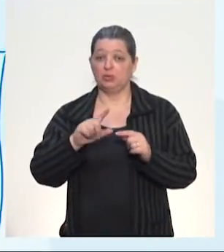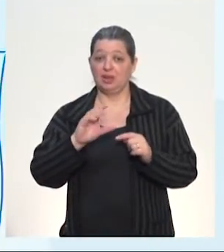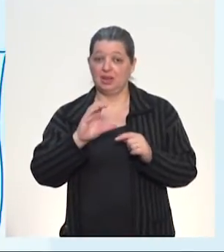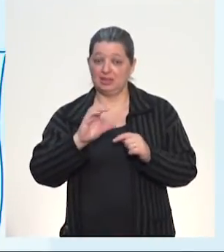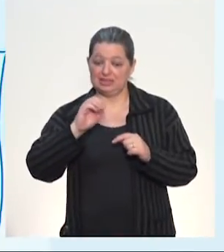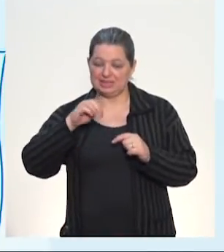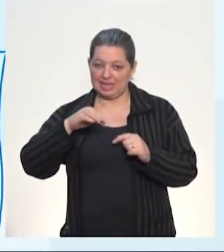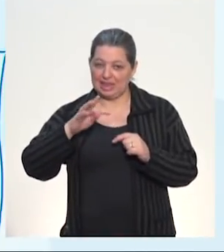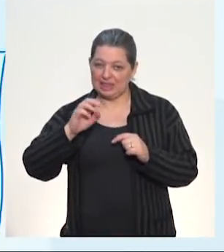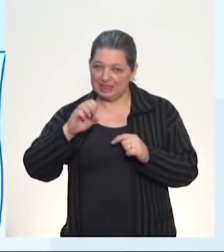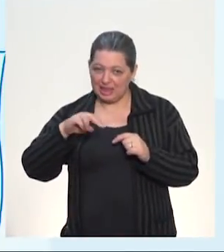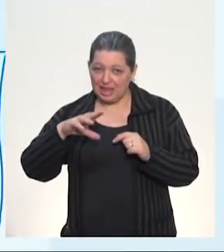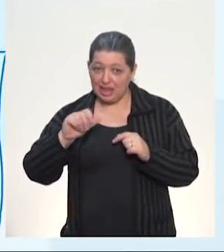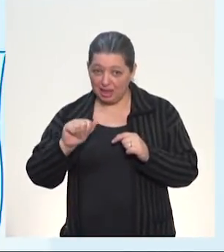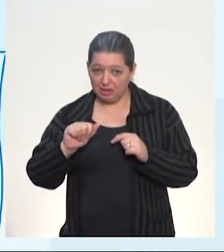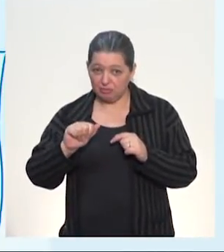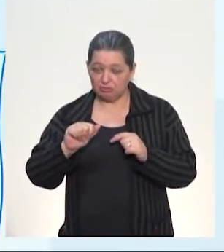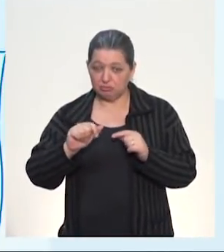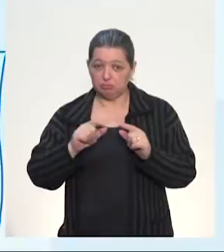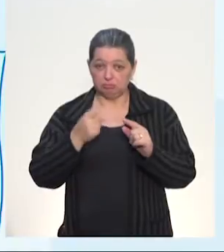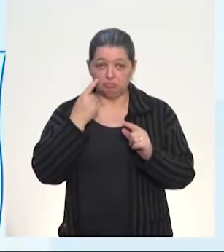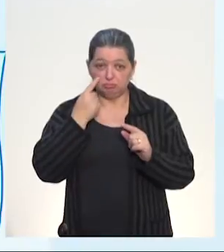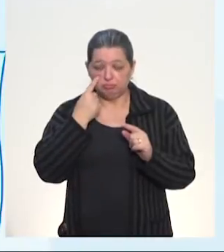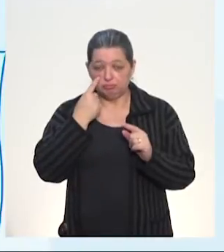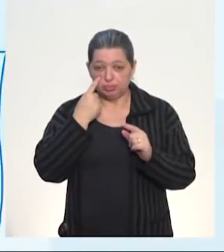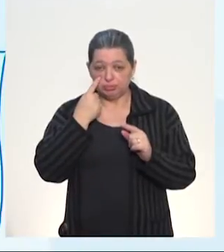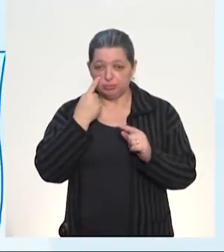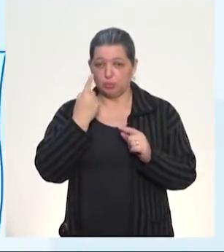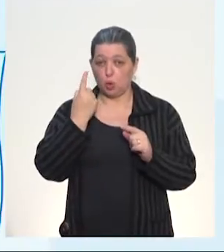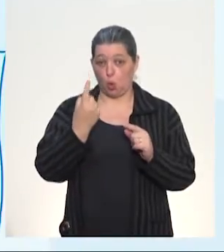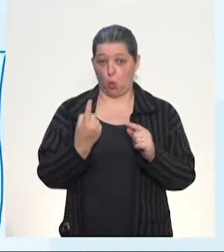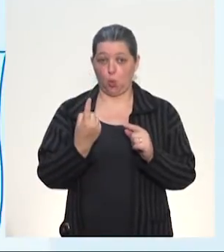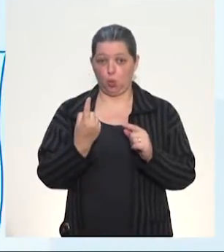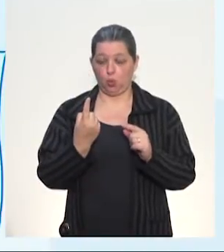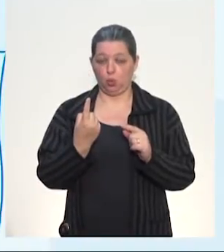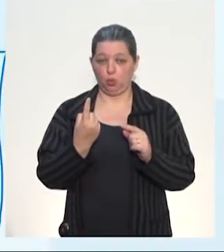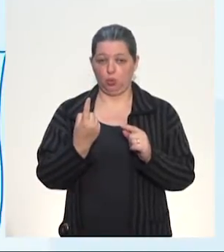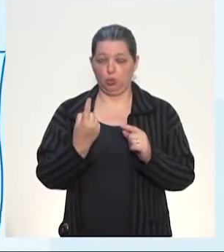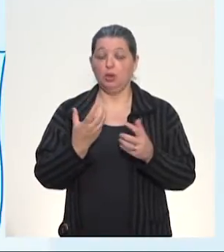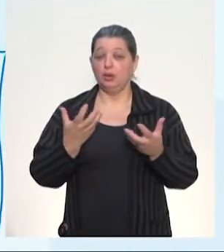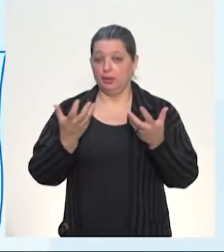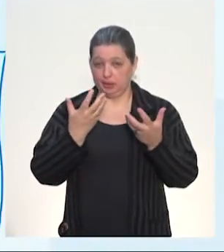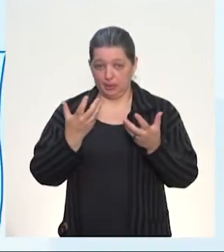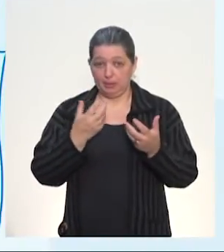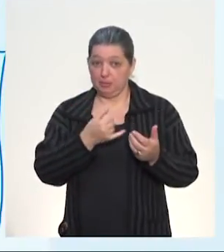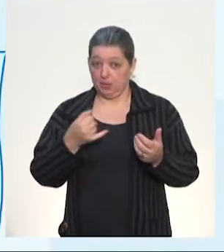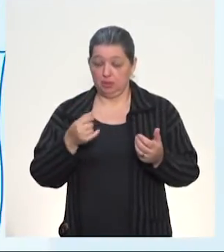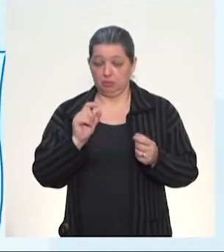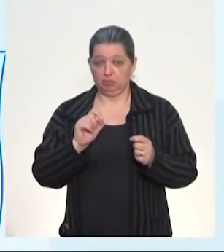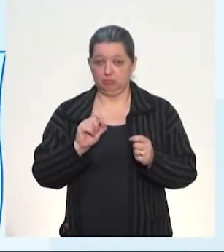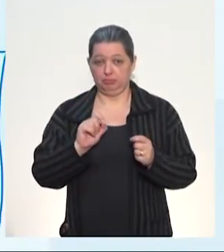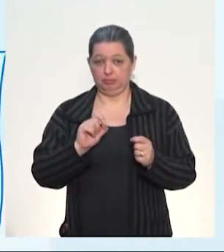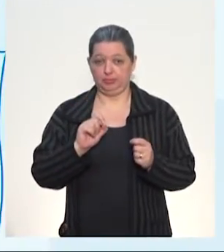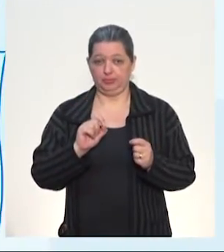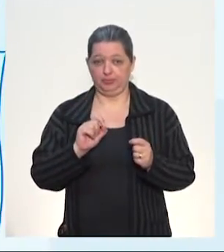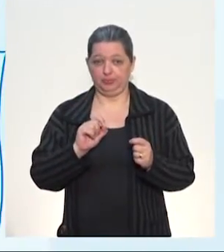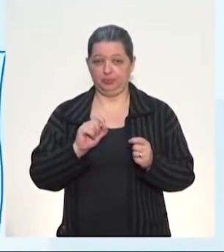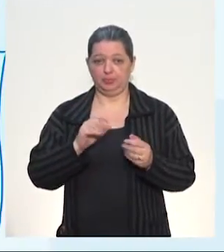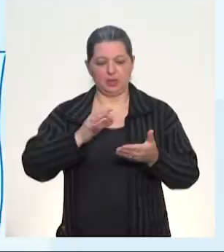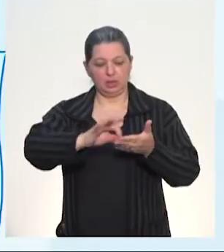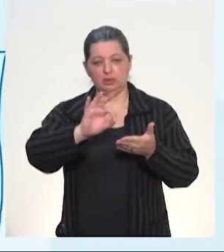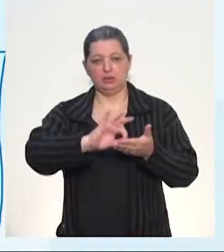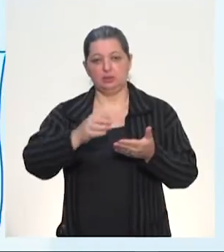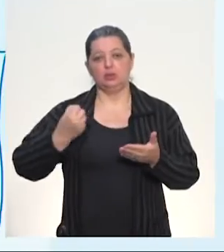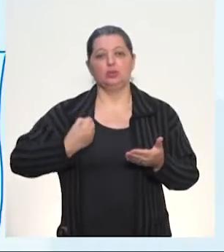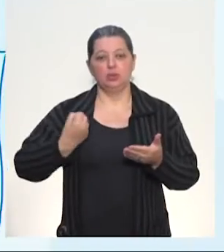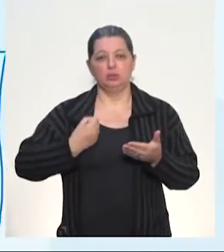ok? Eu vou primeiro em centena. Então, eu vejo aqui, ó, 1, e eu quero menor, tá? Espera aí que eu risquei aqui em cima do número, eu